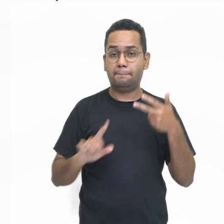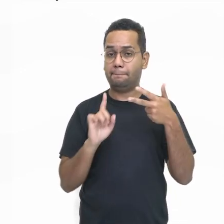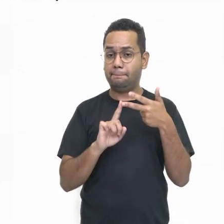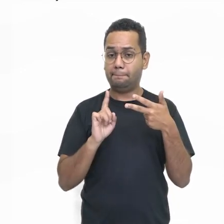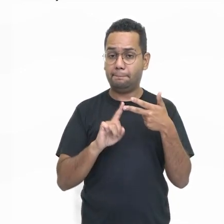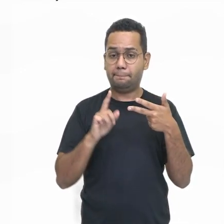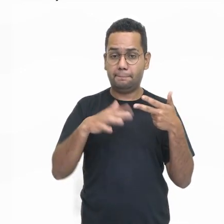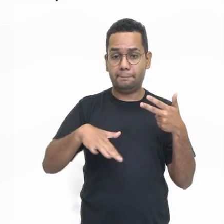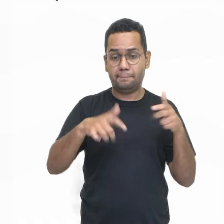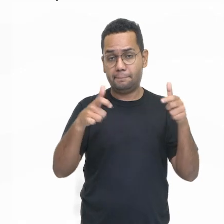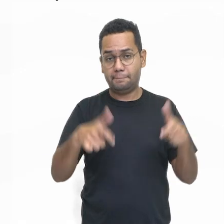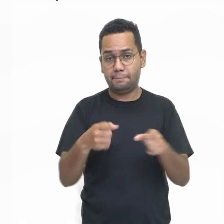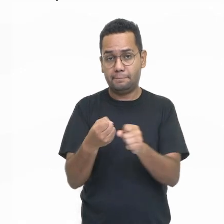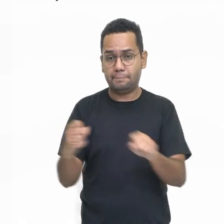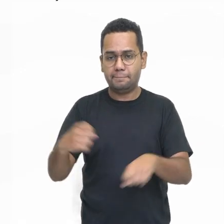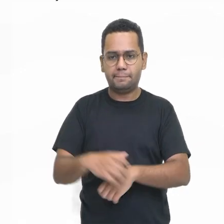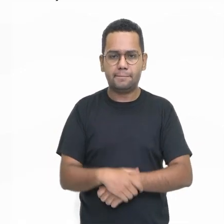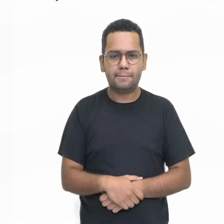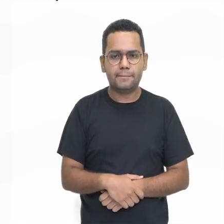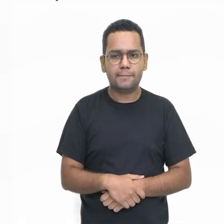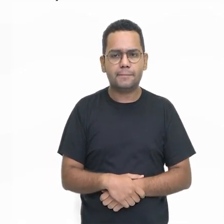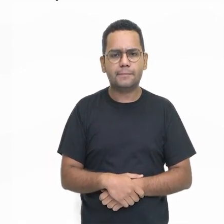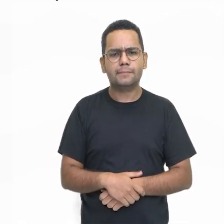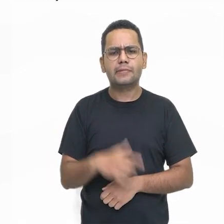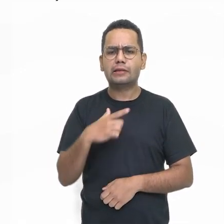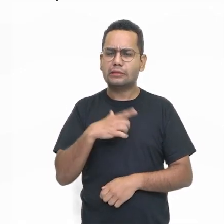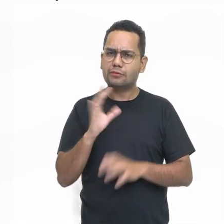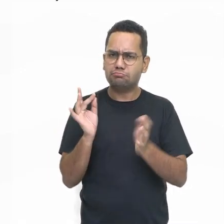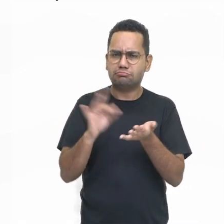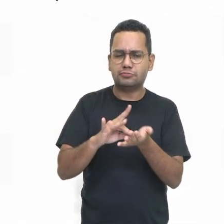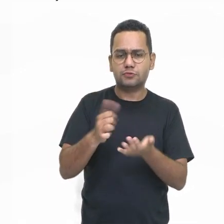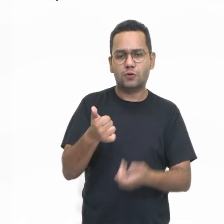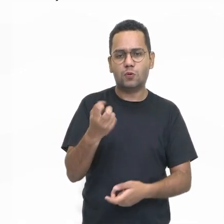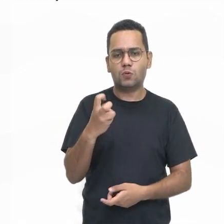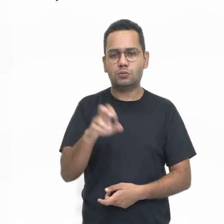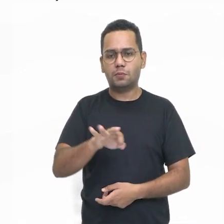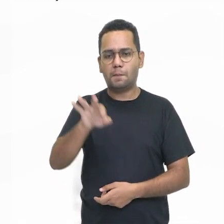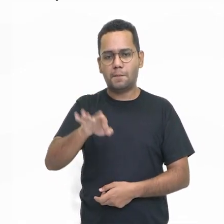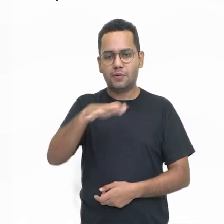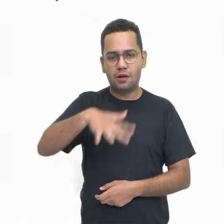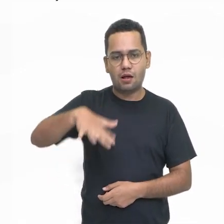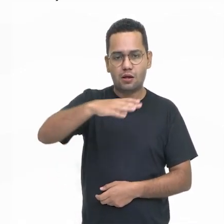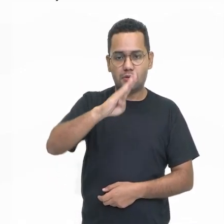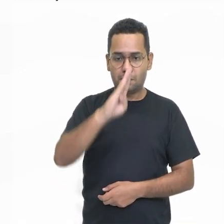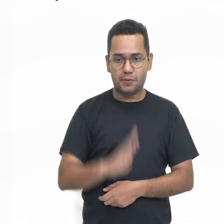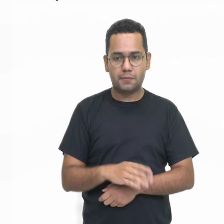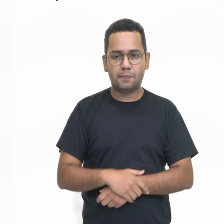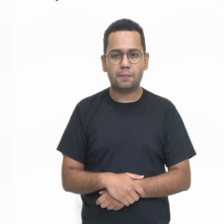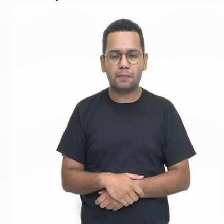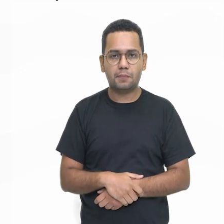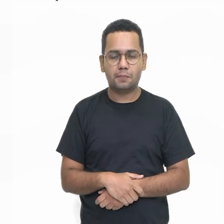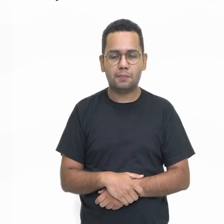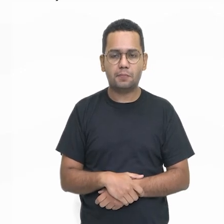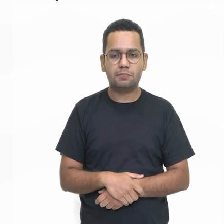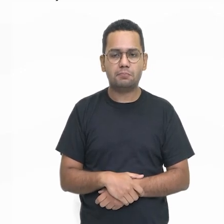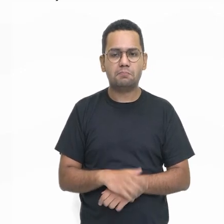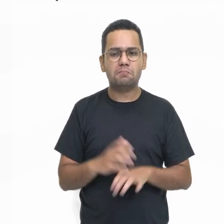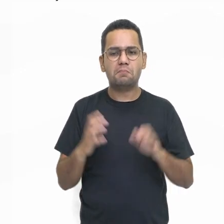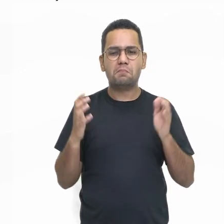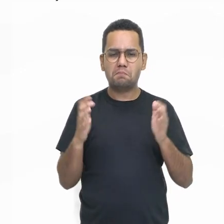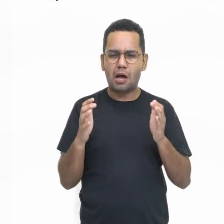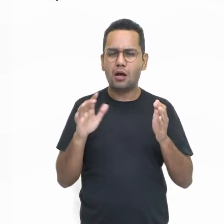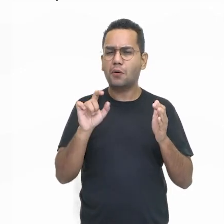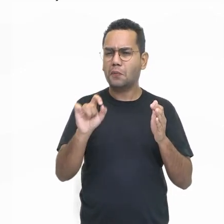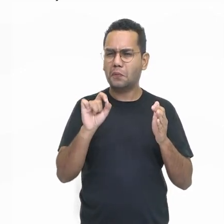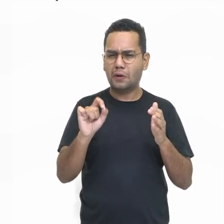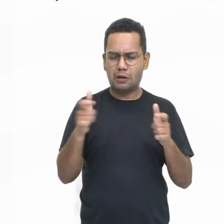extensão e localização. Ele cobria originalmente 15% do território brasileiro, mas agora ele está